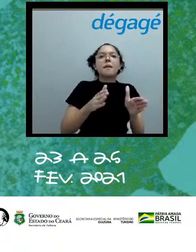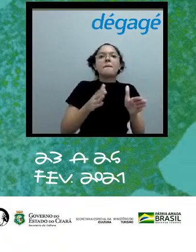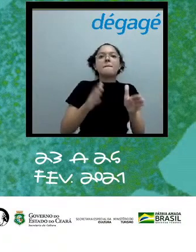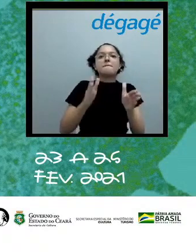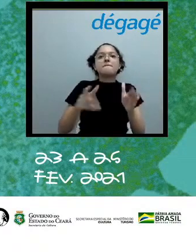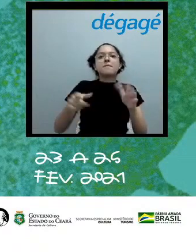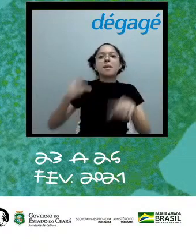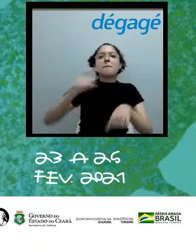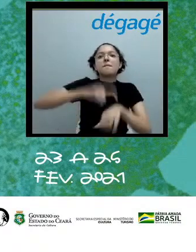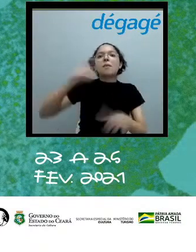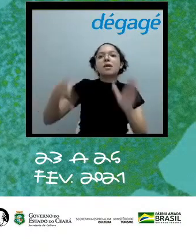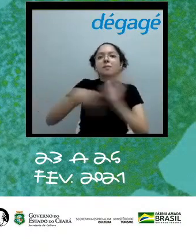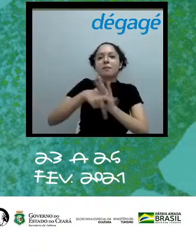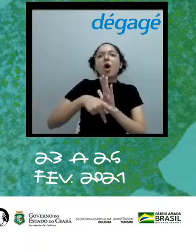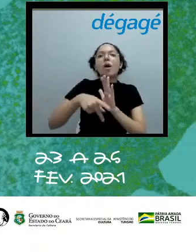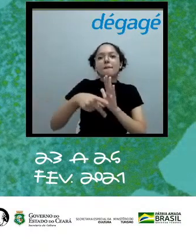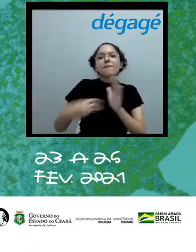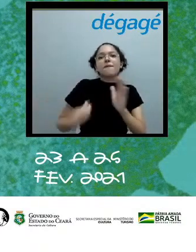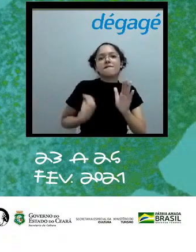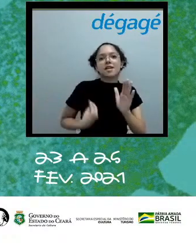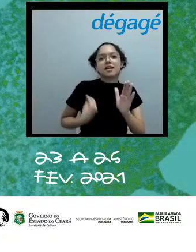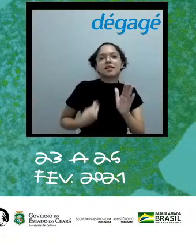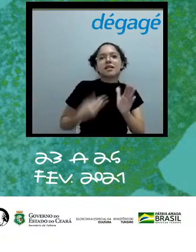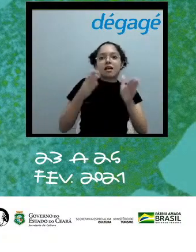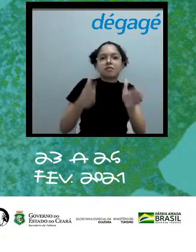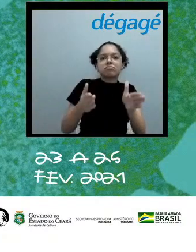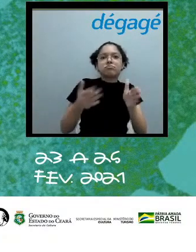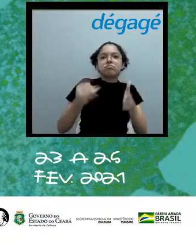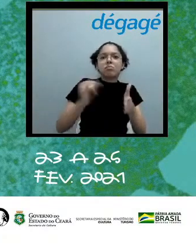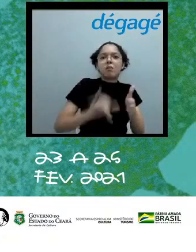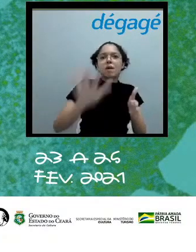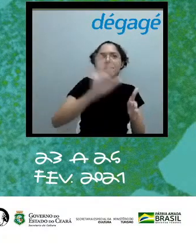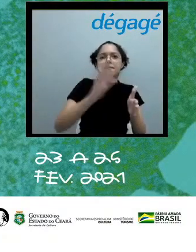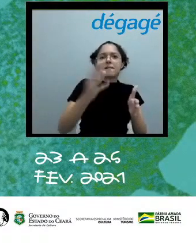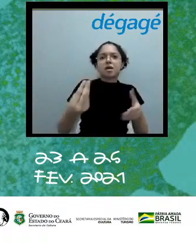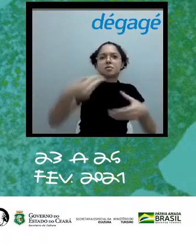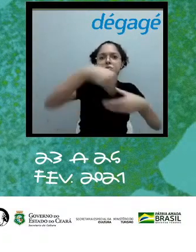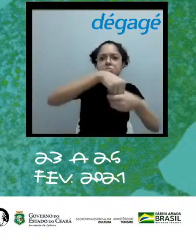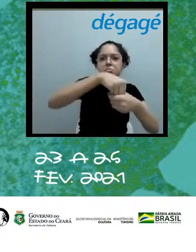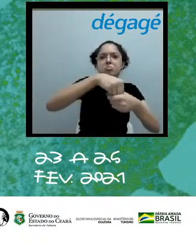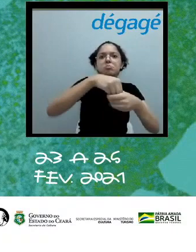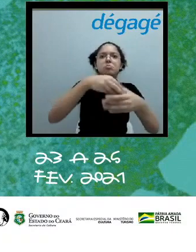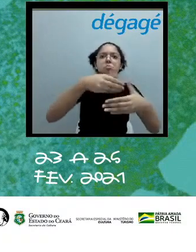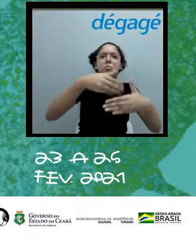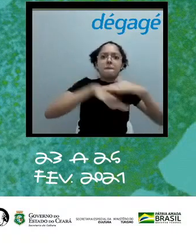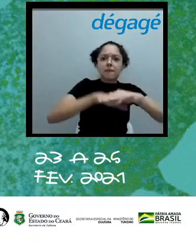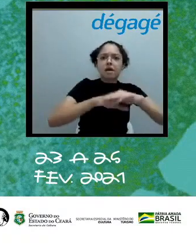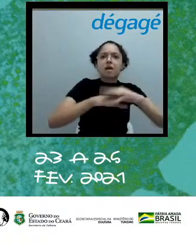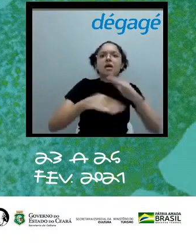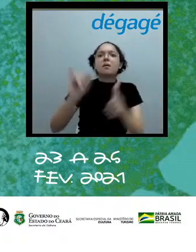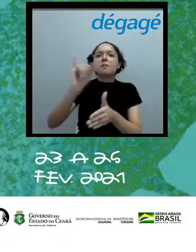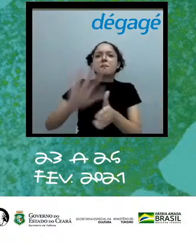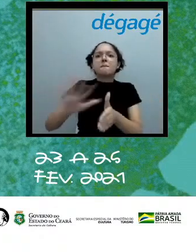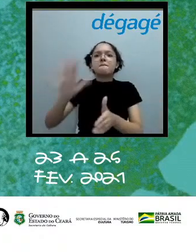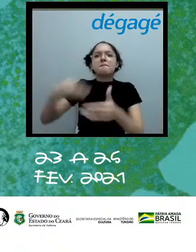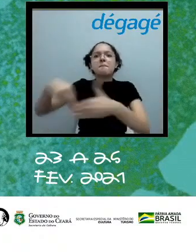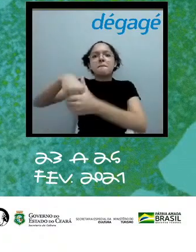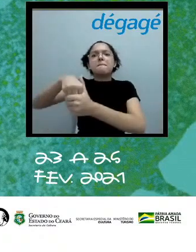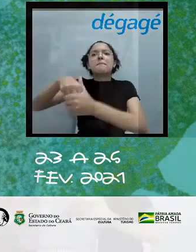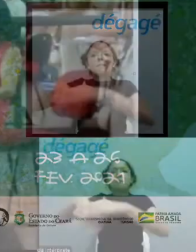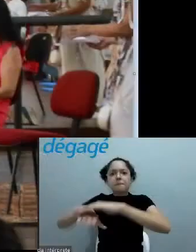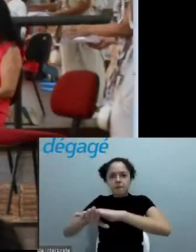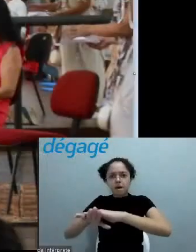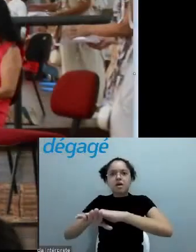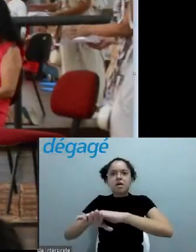chupar cana, roubar cana do vizinho e sair correndo. E a partir dessas imagens e de histórias, a gente ia recortando imagens e